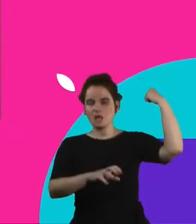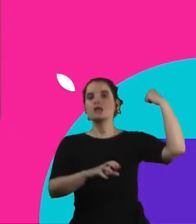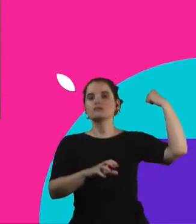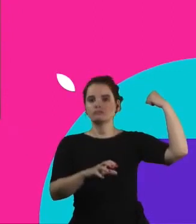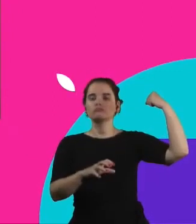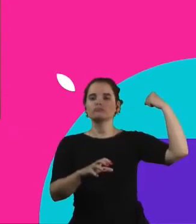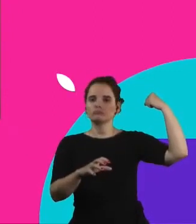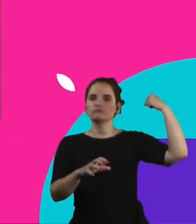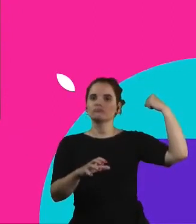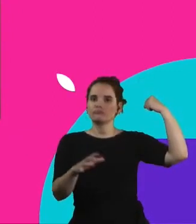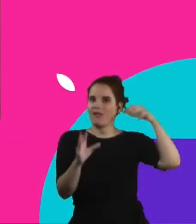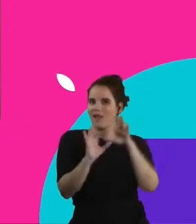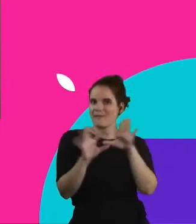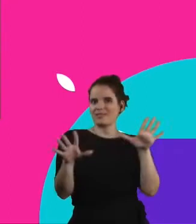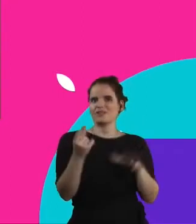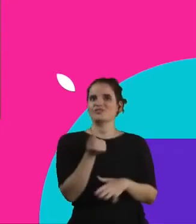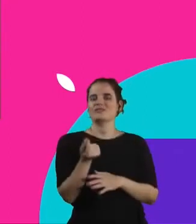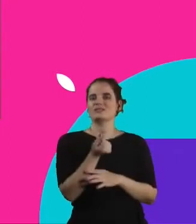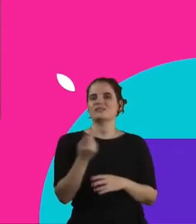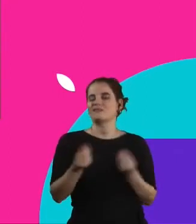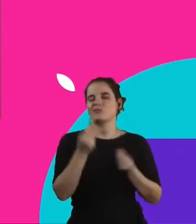empoderadas com a sua liberdade financeira.